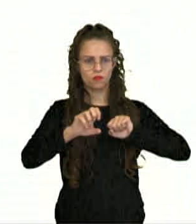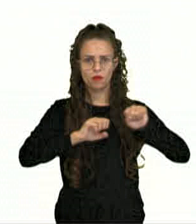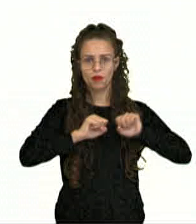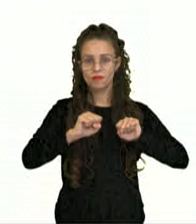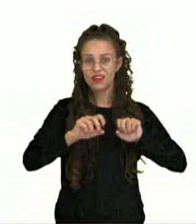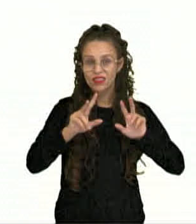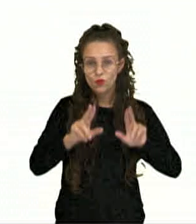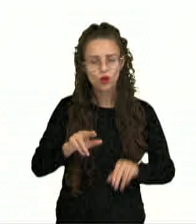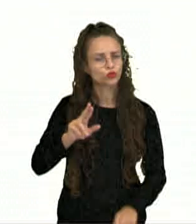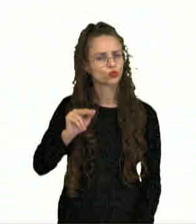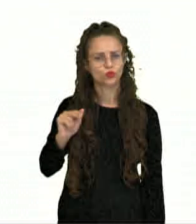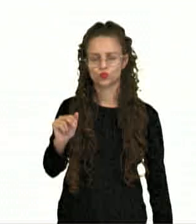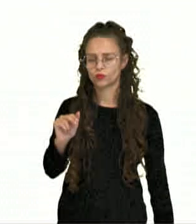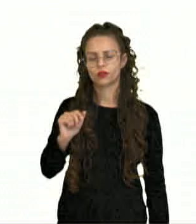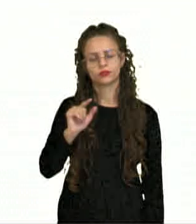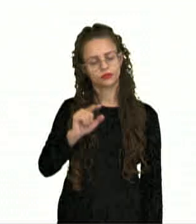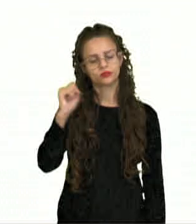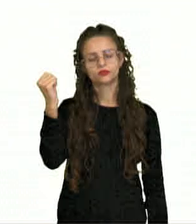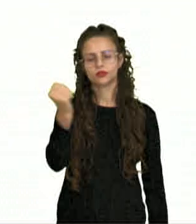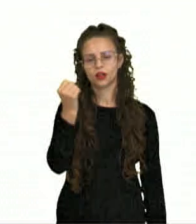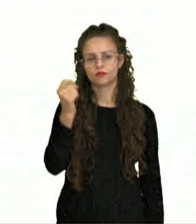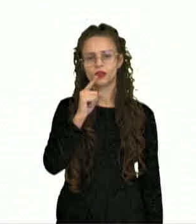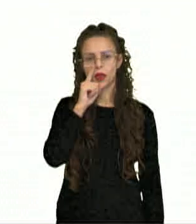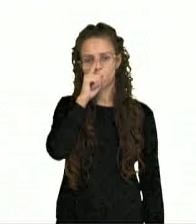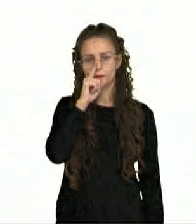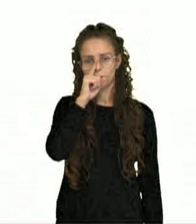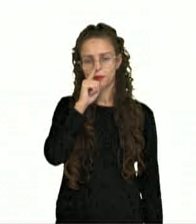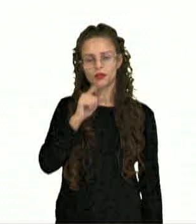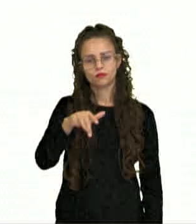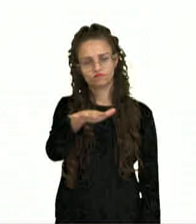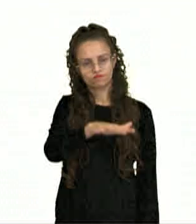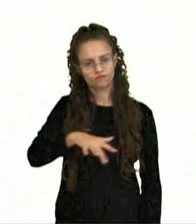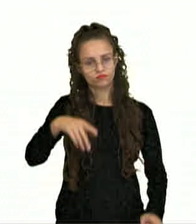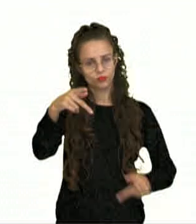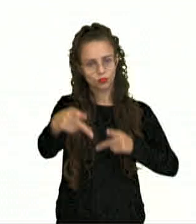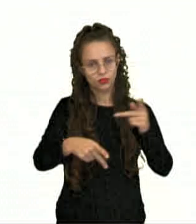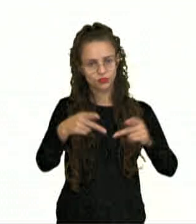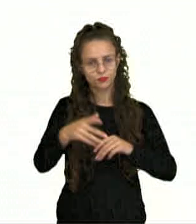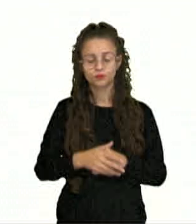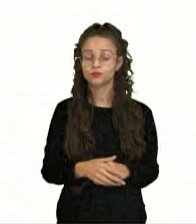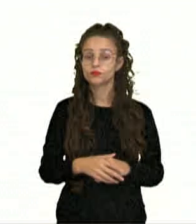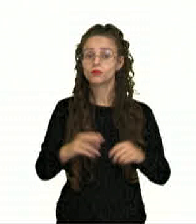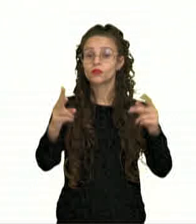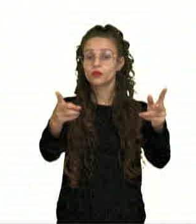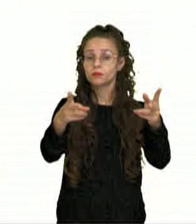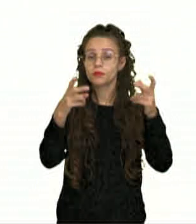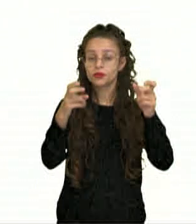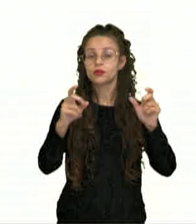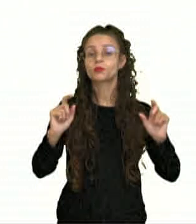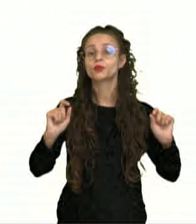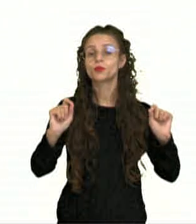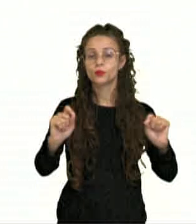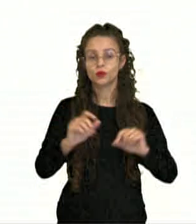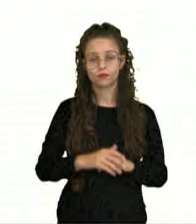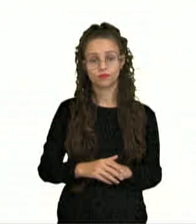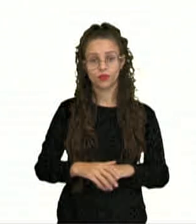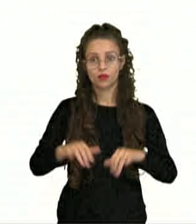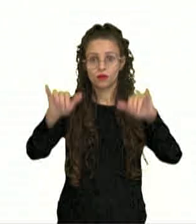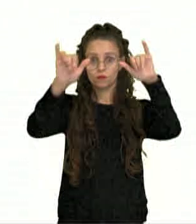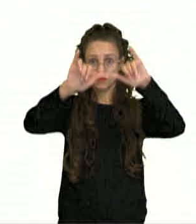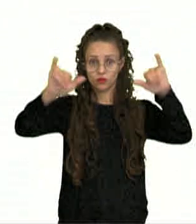planeta, representando grave perigo para as populações. Observe aqui, nós já temos quem? A linha